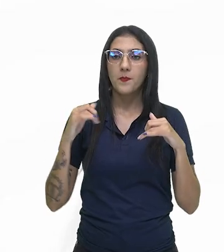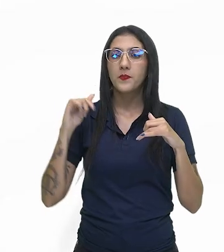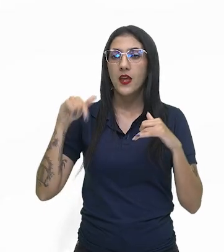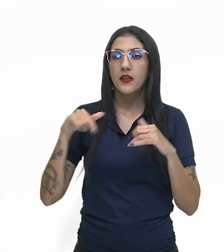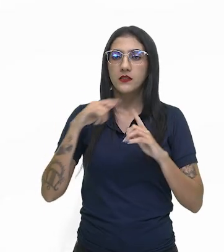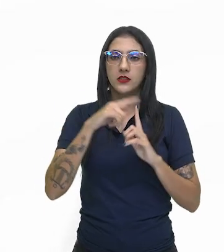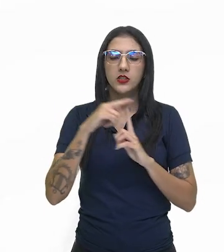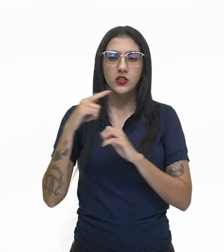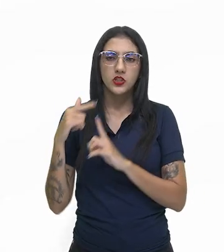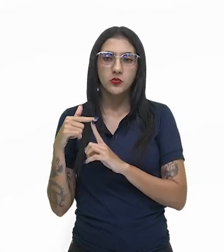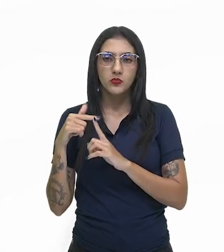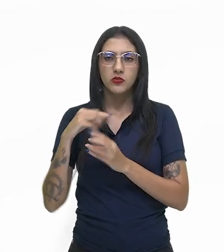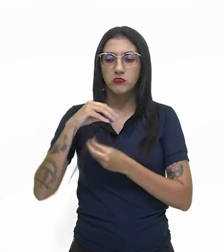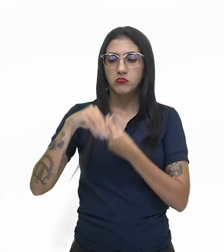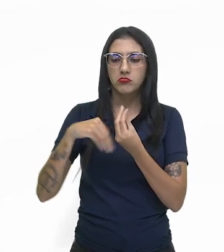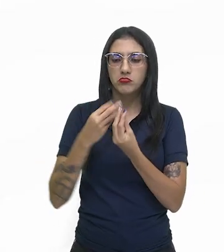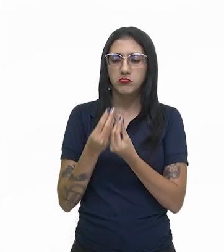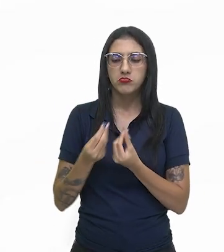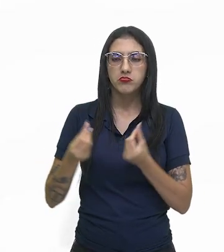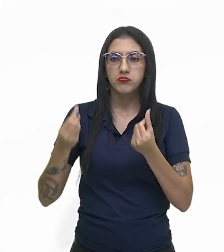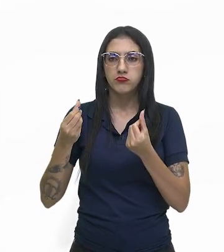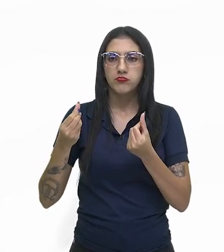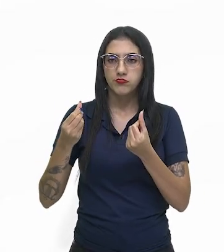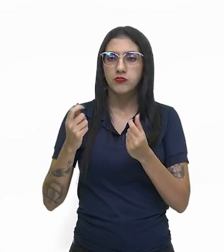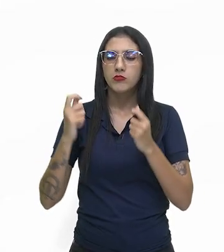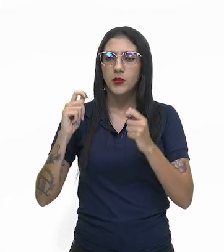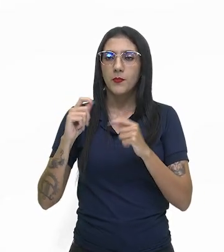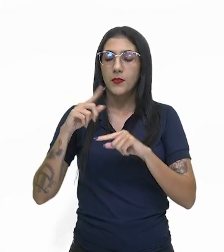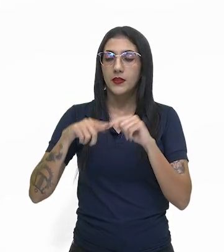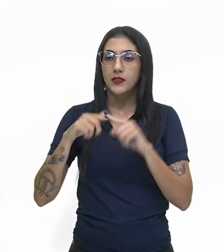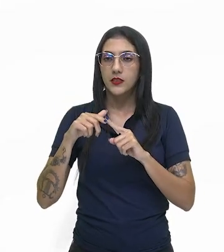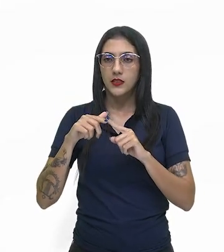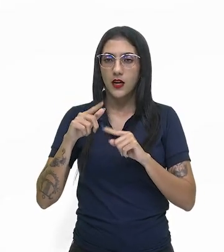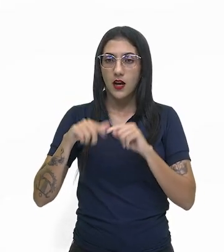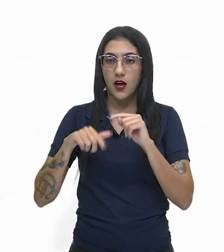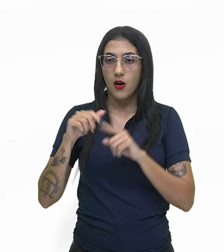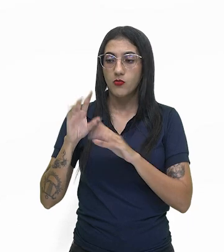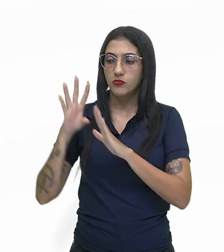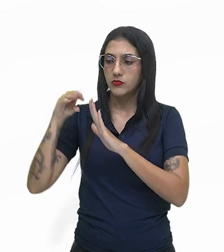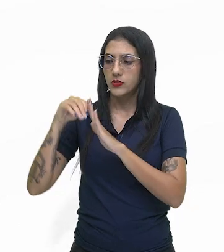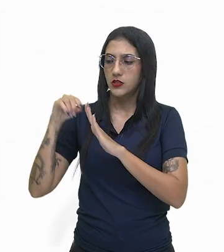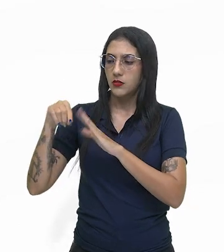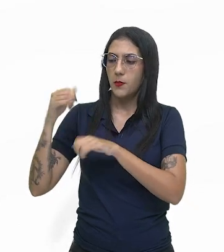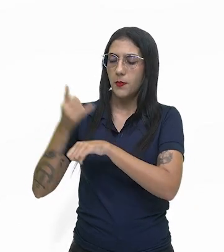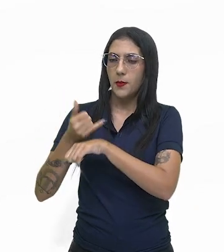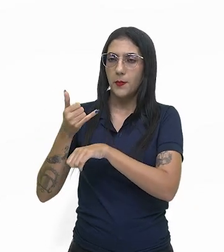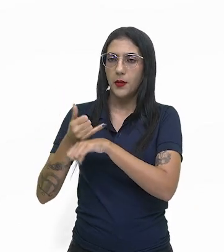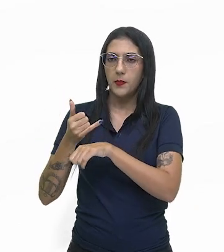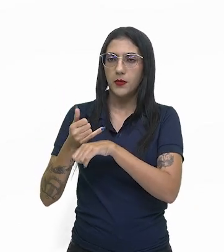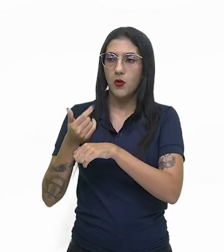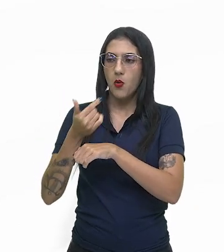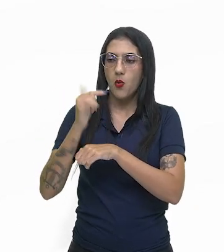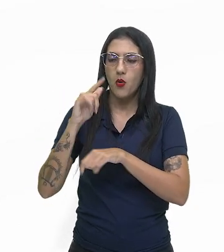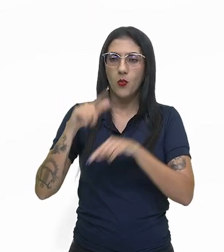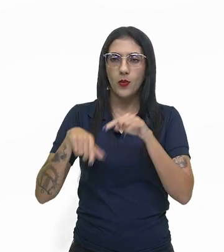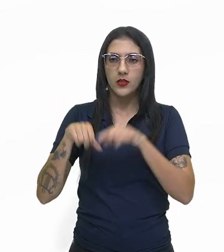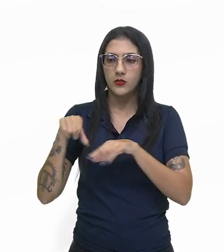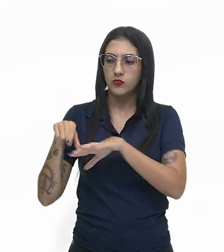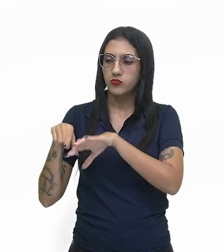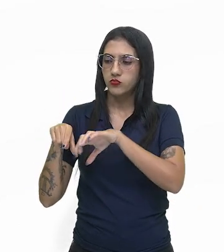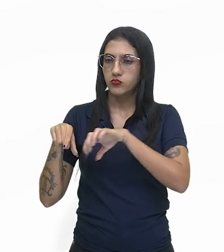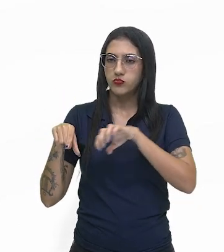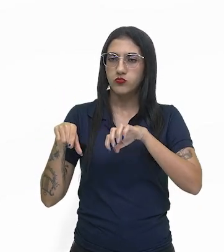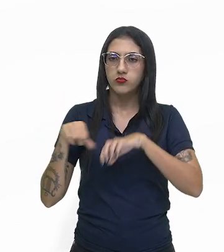de mistura através de um ímã. O ímã vai fazer a separação desse componente metálico, ok? Que é formada